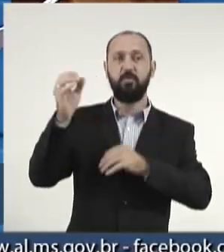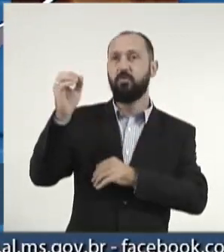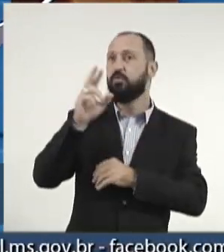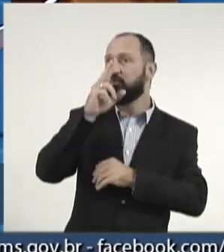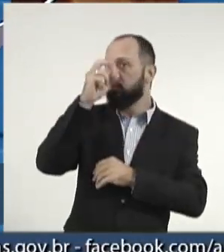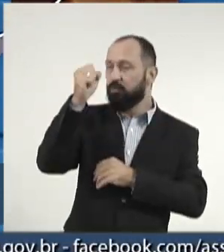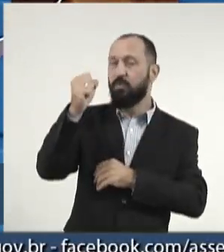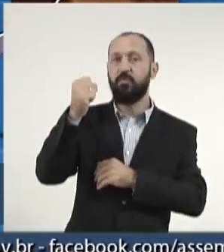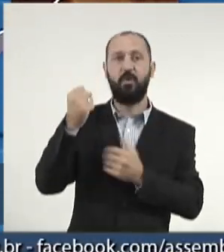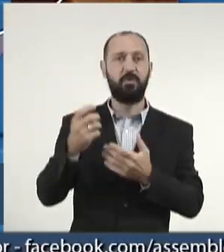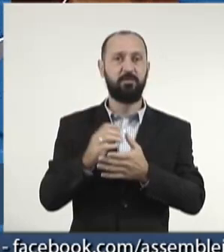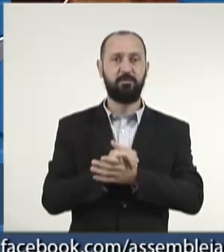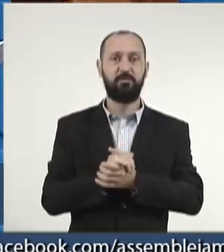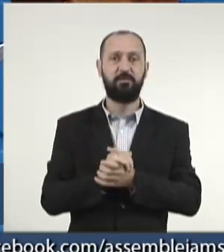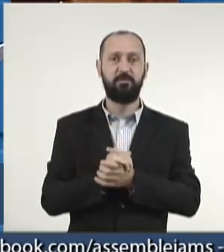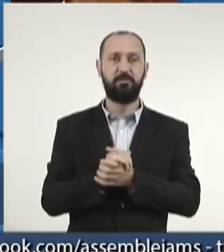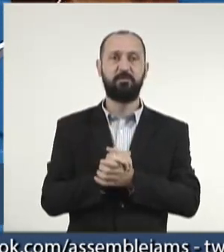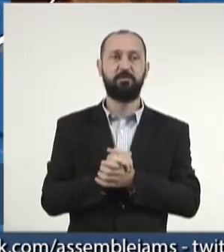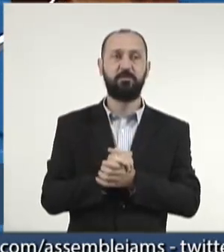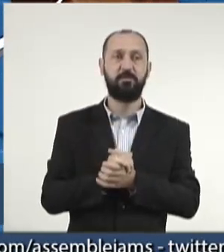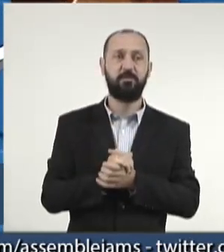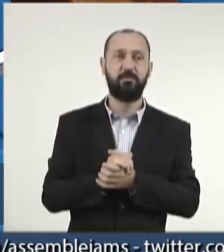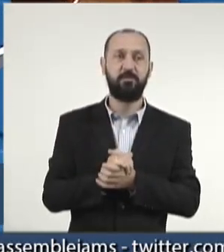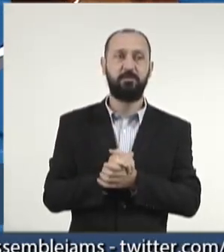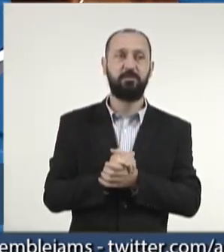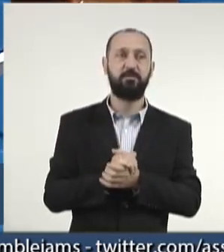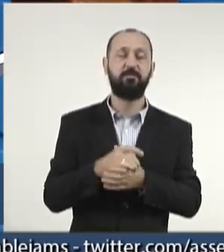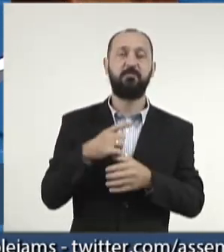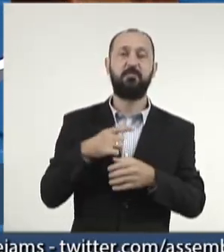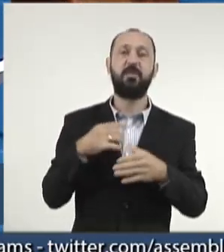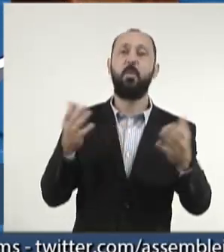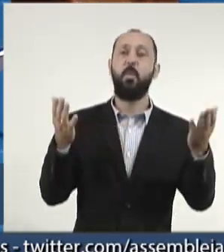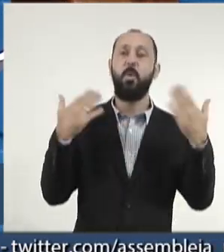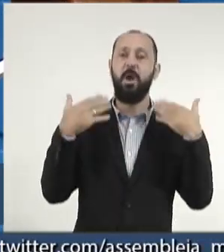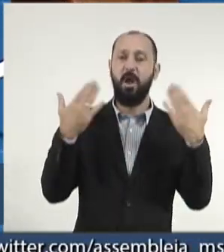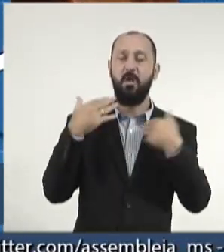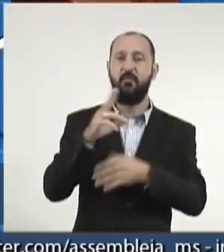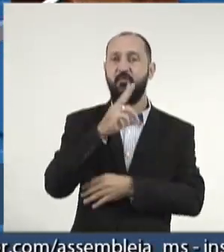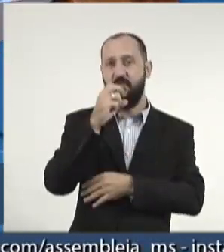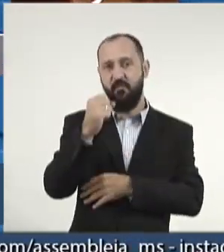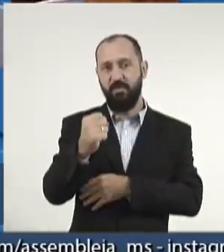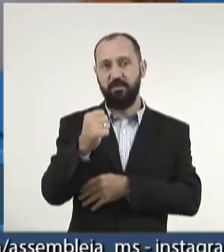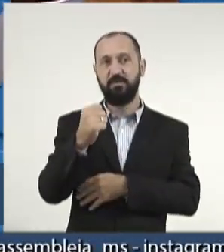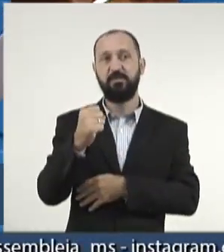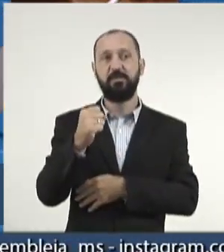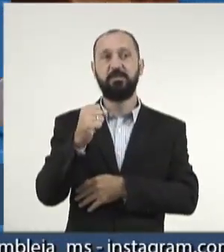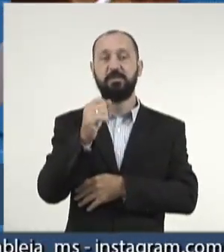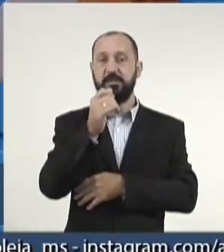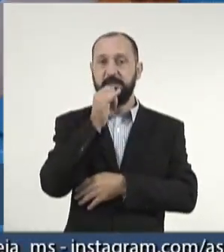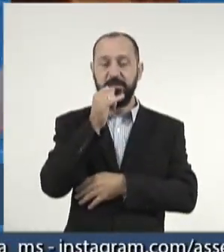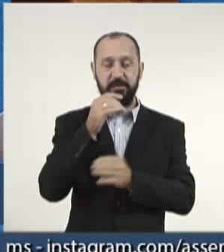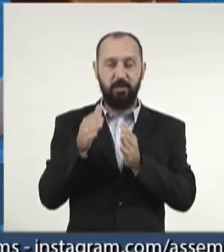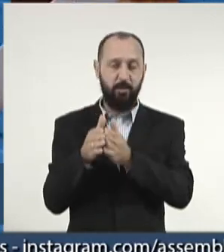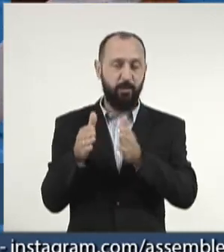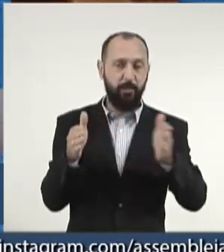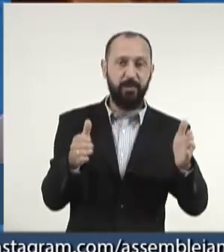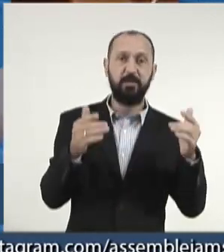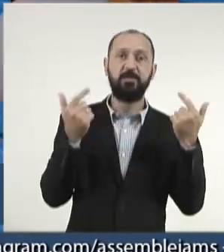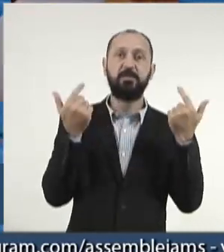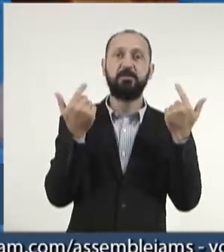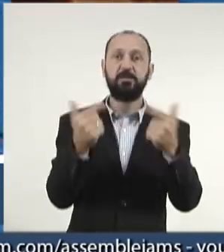é mais intenso, em que há um calor excessivo, que nesse período não